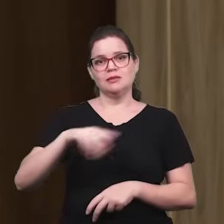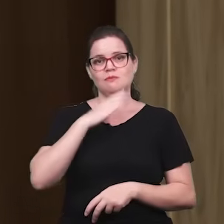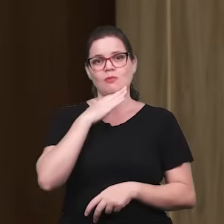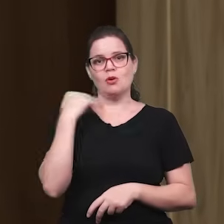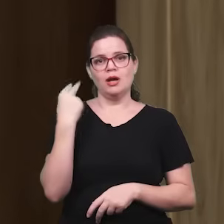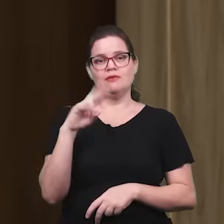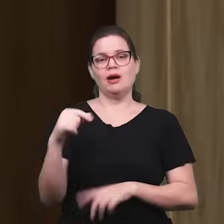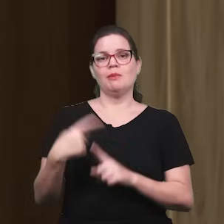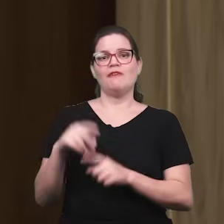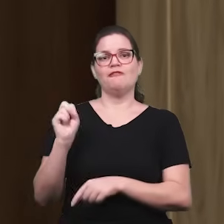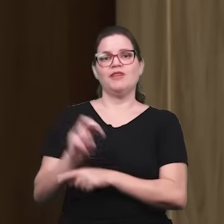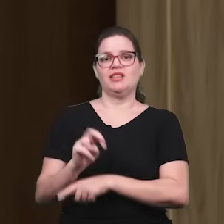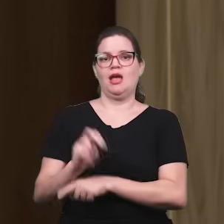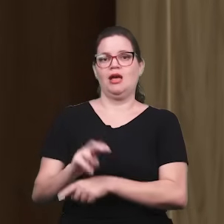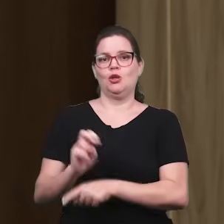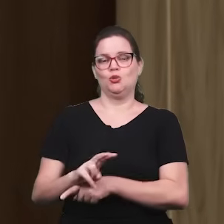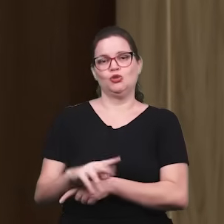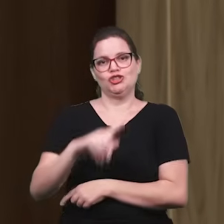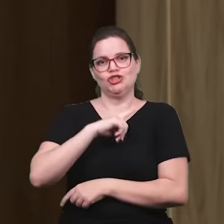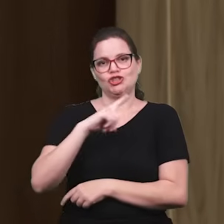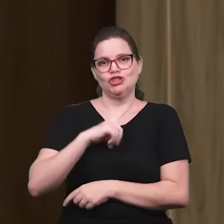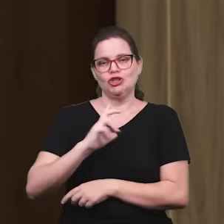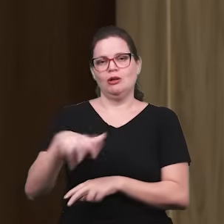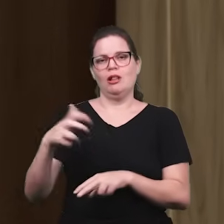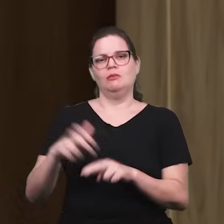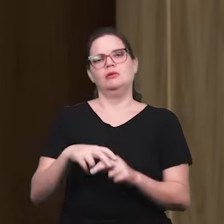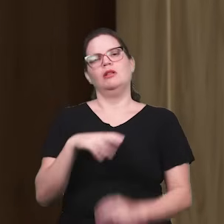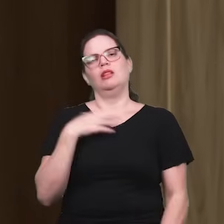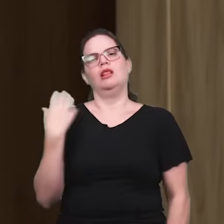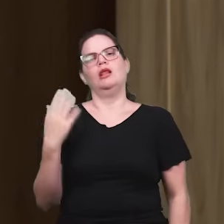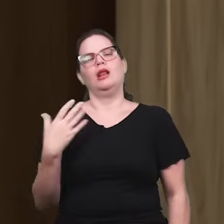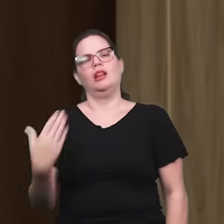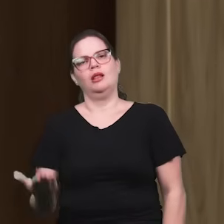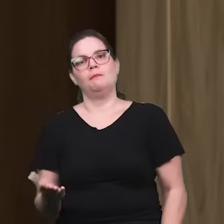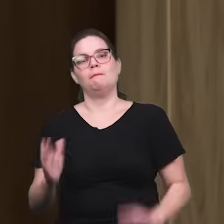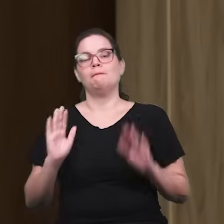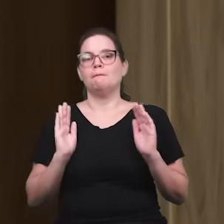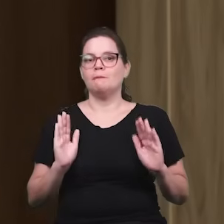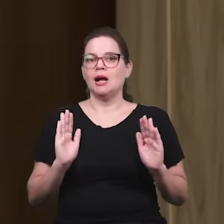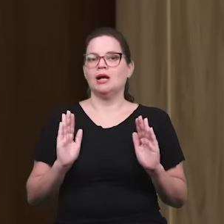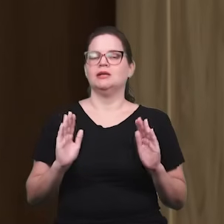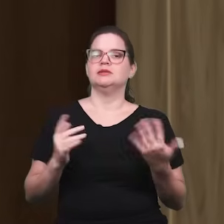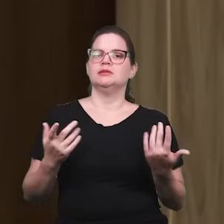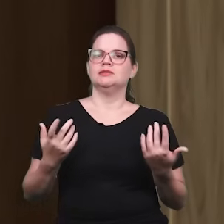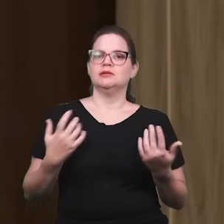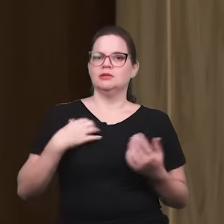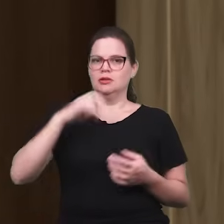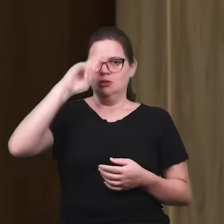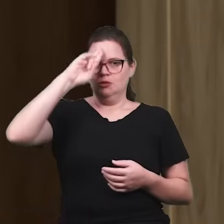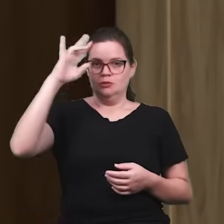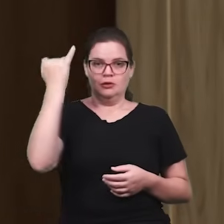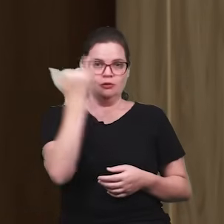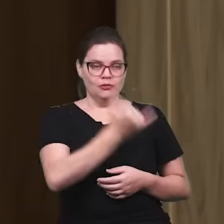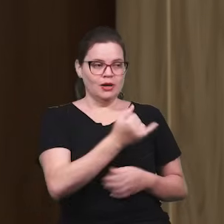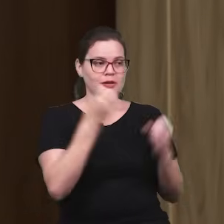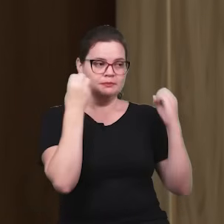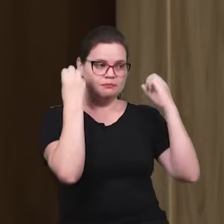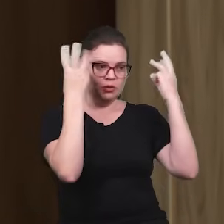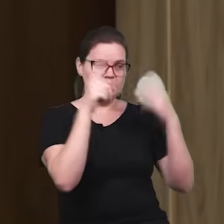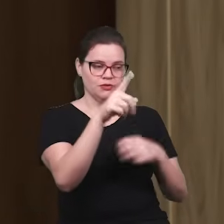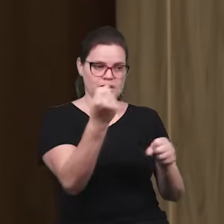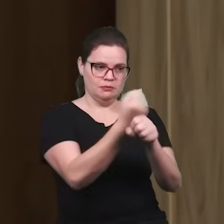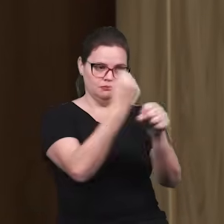veneno que estavam sobre eles. E aí o Senhor manda Moisés fazer uma serpente de